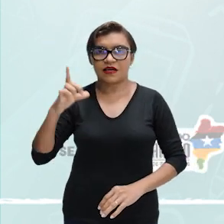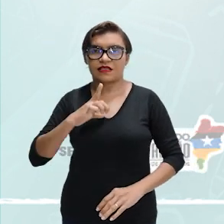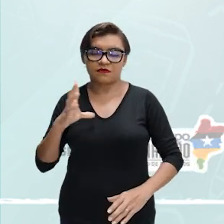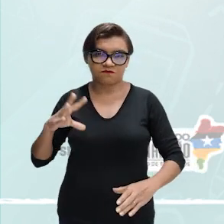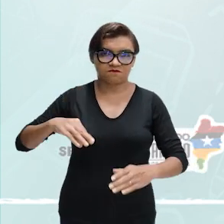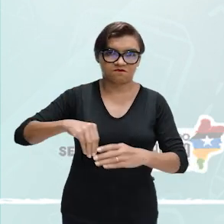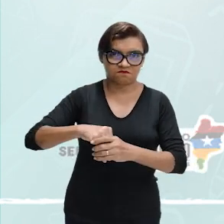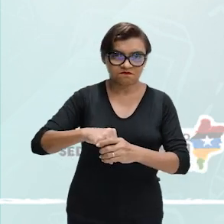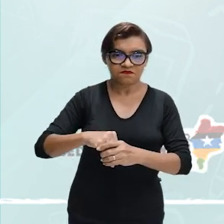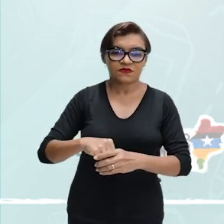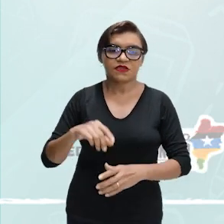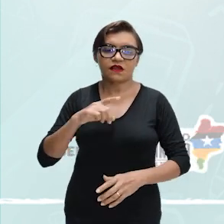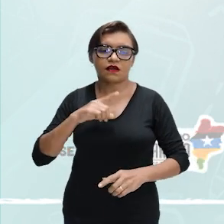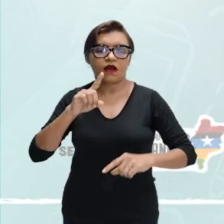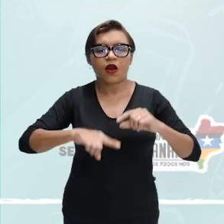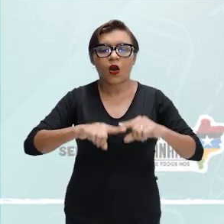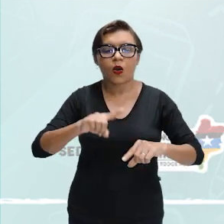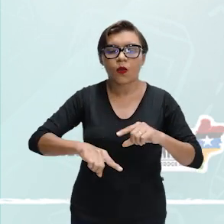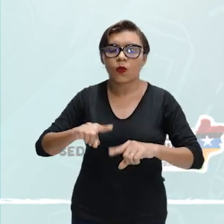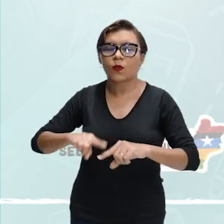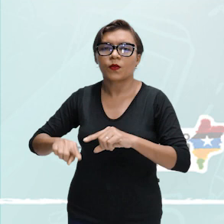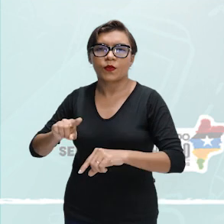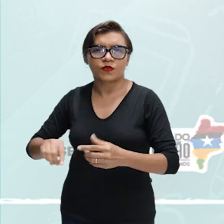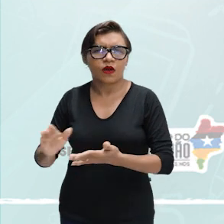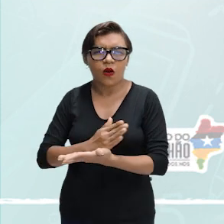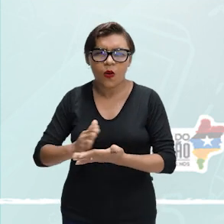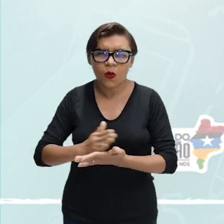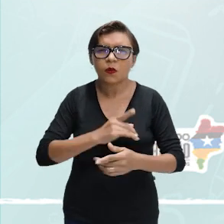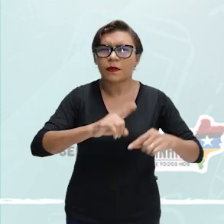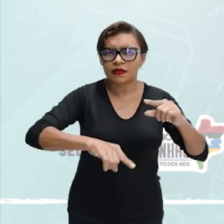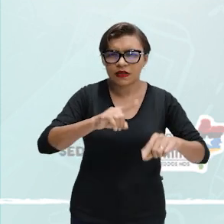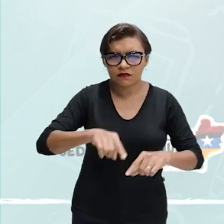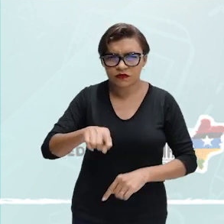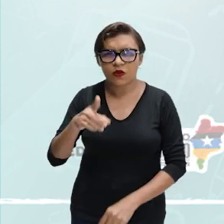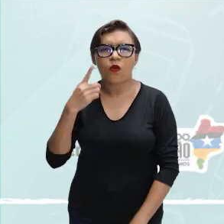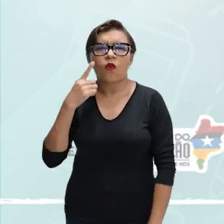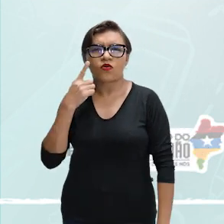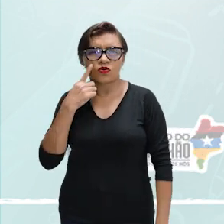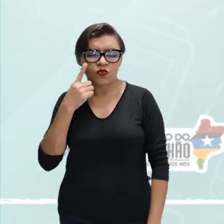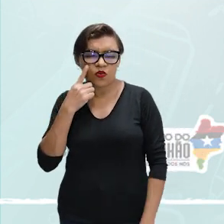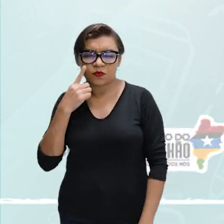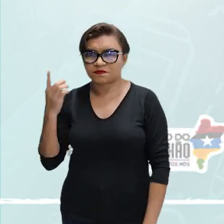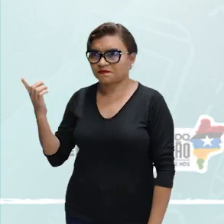temos alguns dispositivos que vocês já conhecem aí.